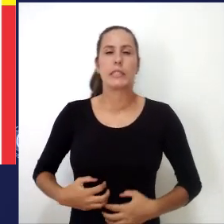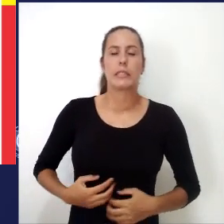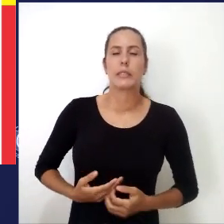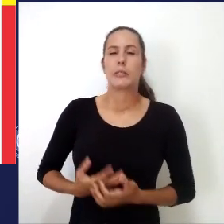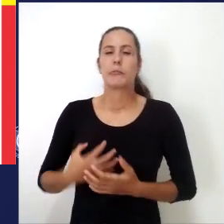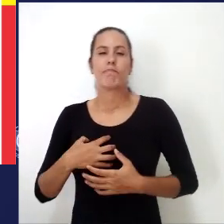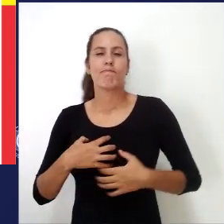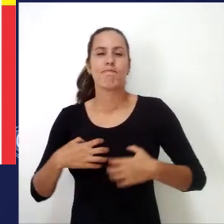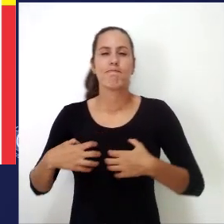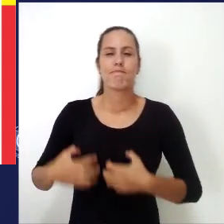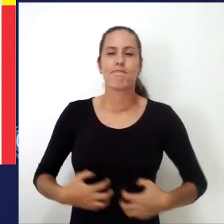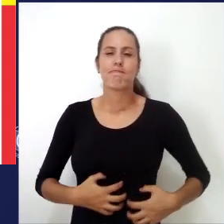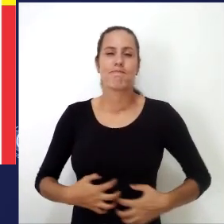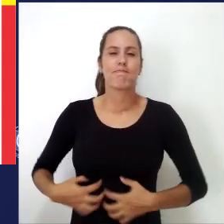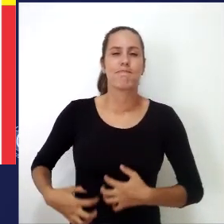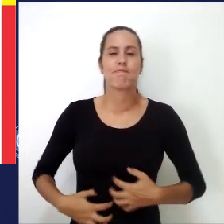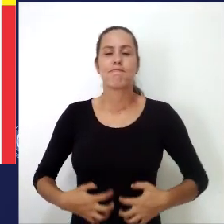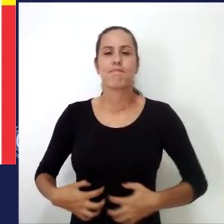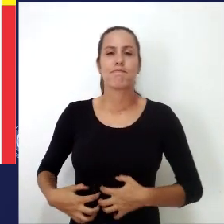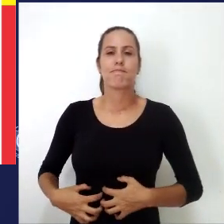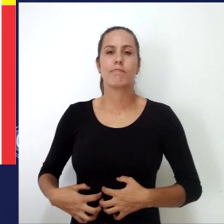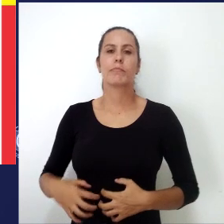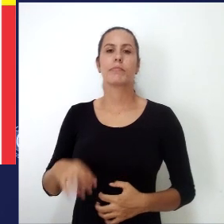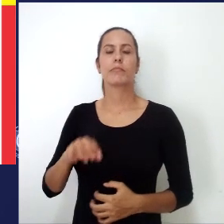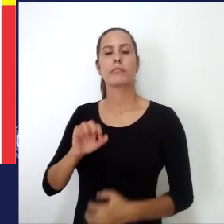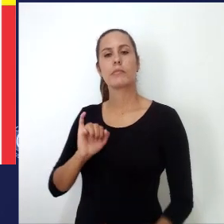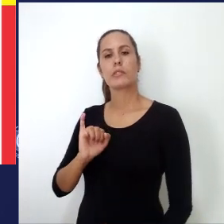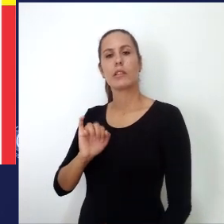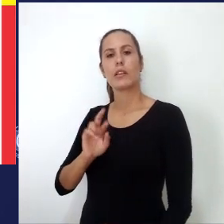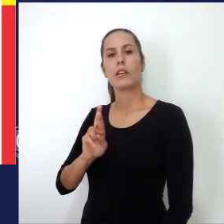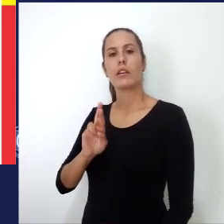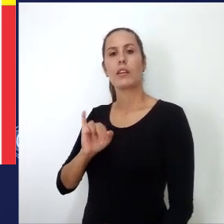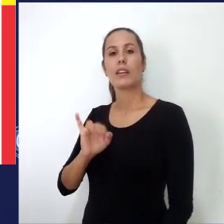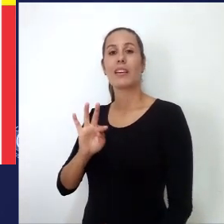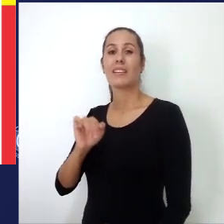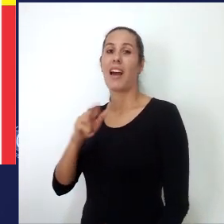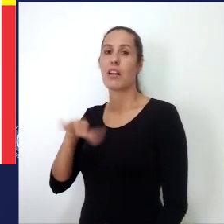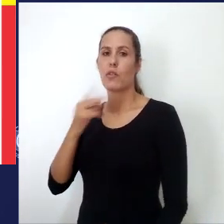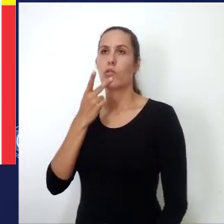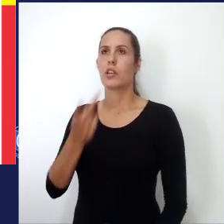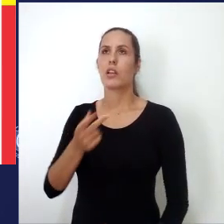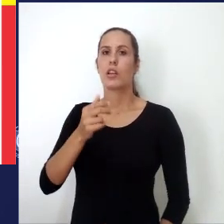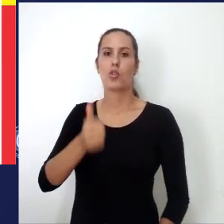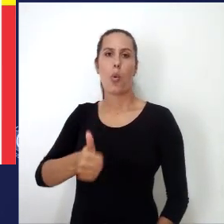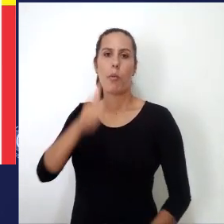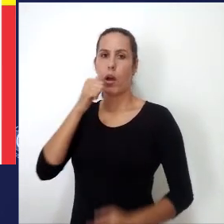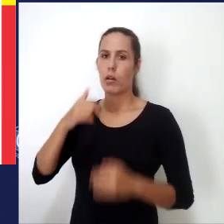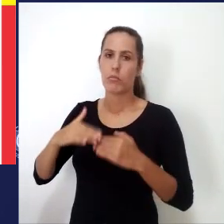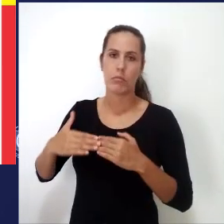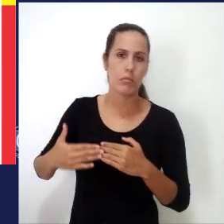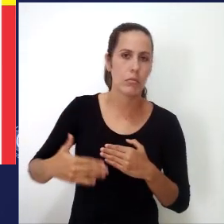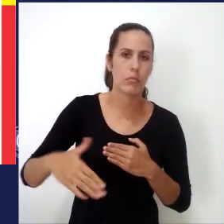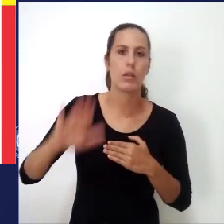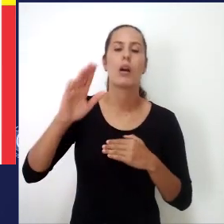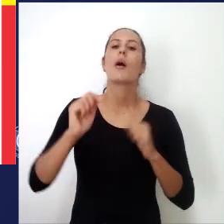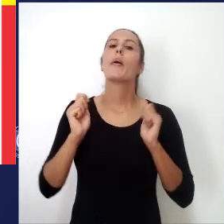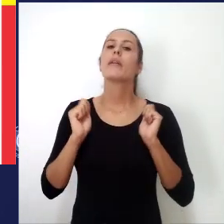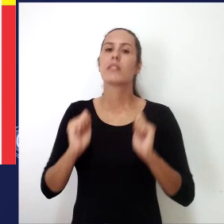irritação gástrica, né? Isso, né, se tomado em exagero, né? Se